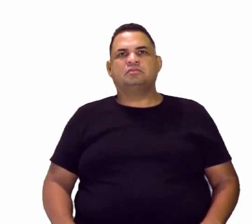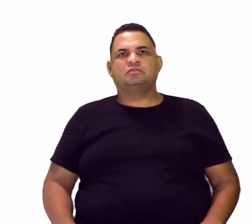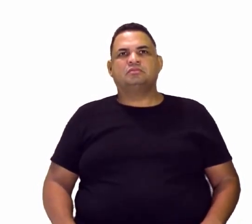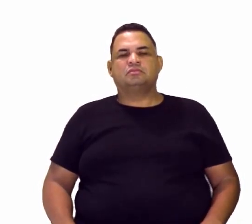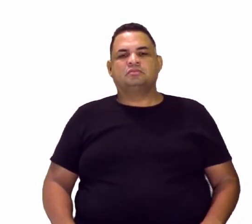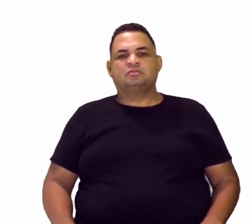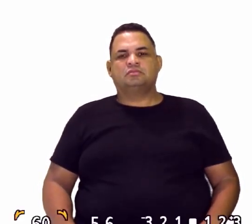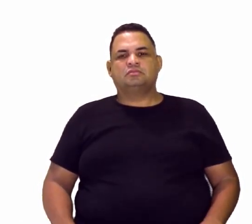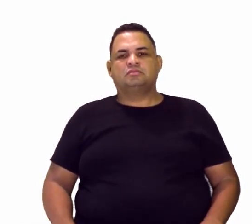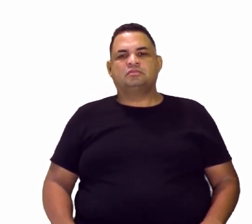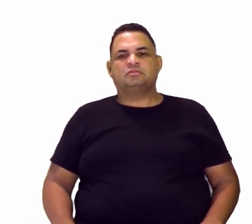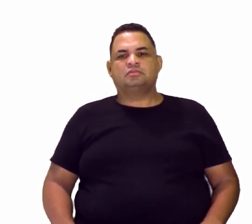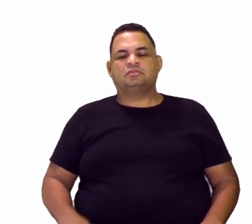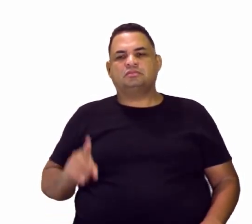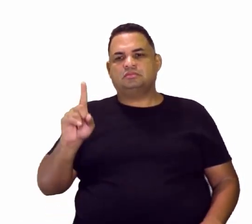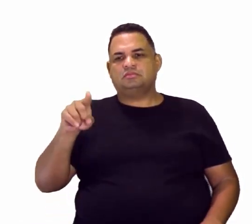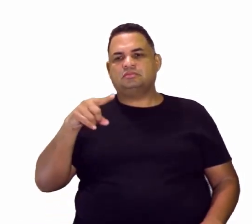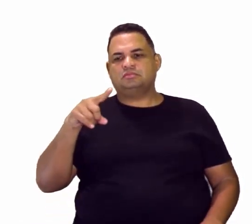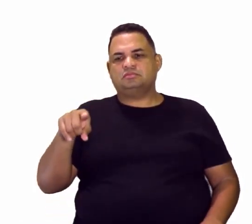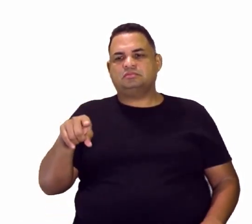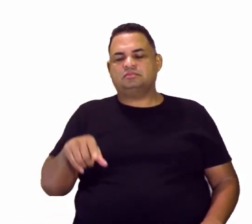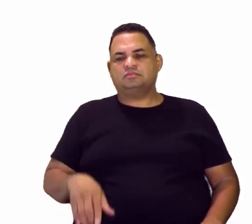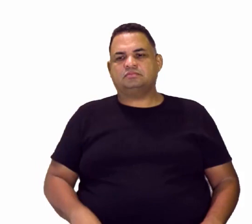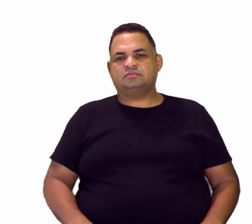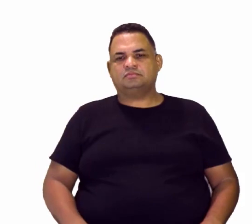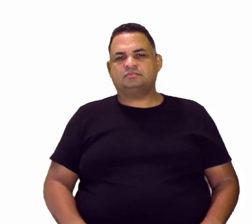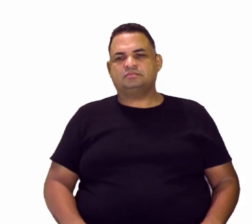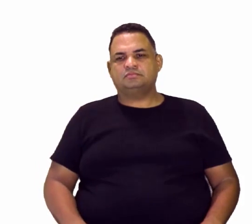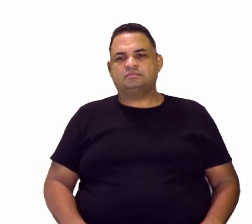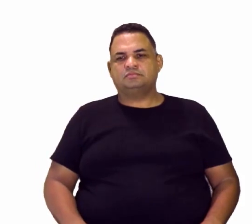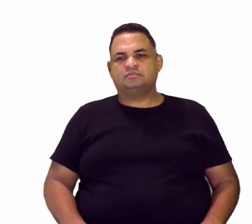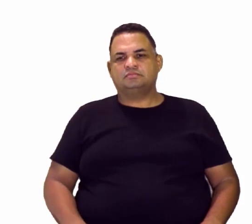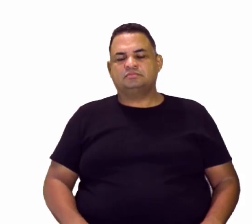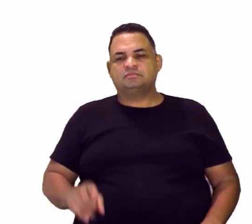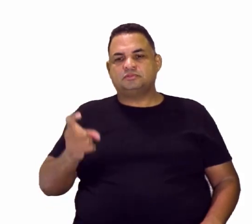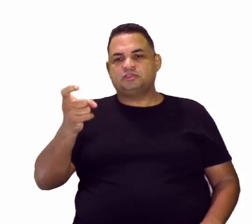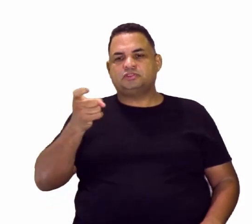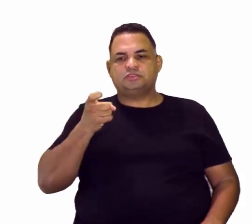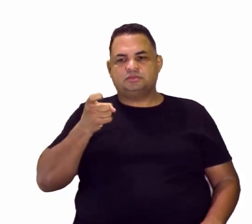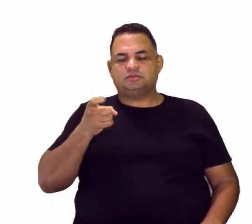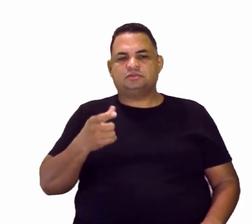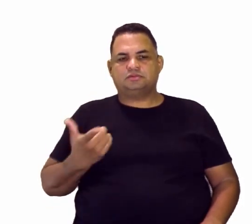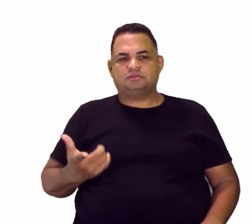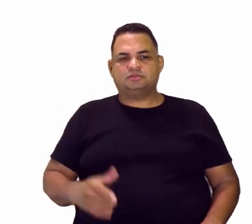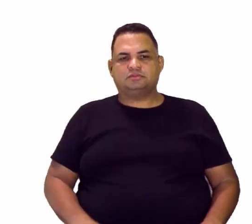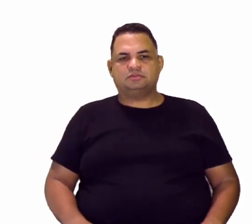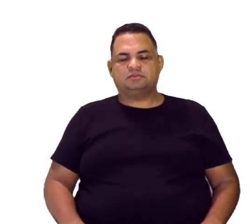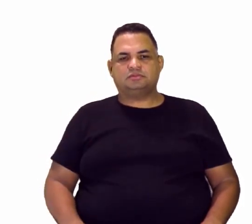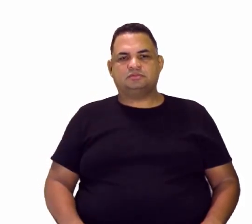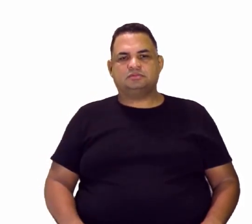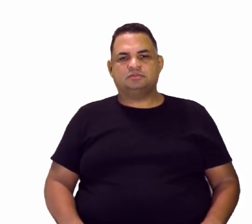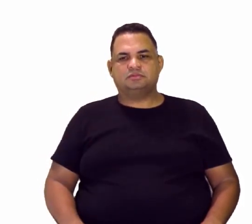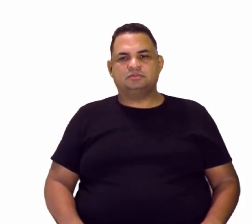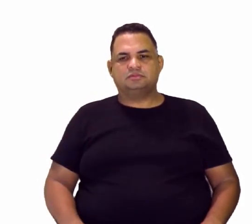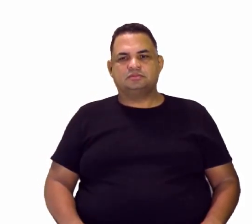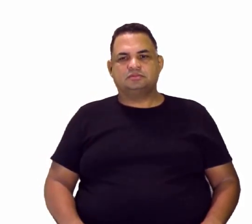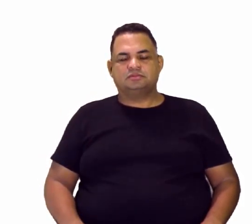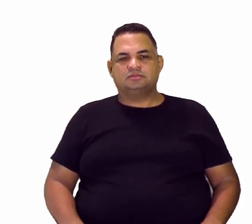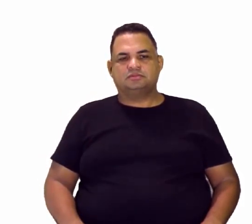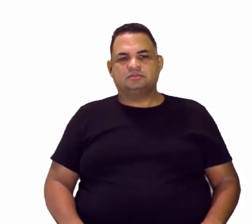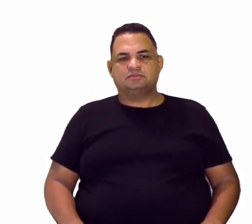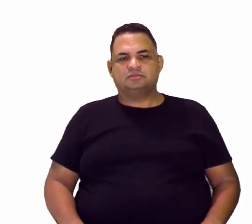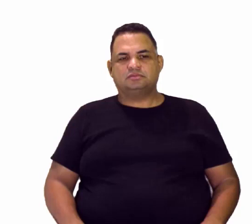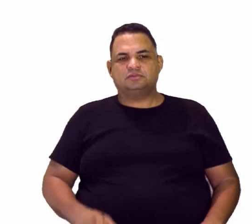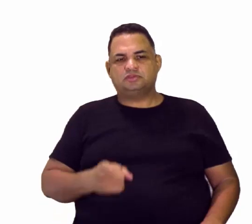corresponde a X. E aí, meu caro aluno, sendo assim, qual é o valor de X realmente? Então,